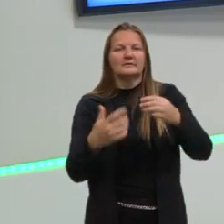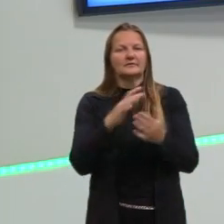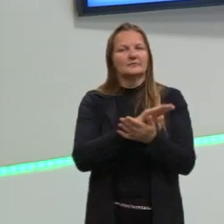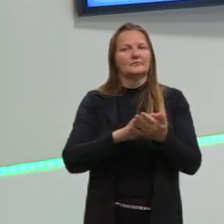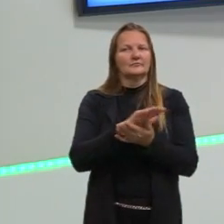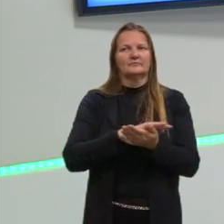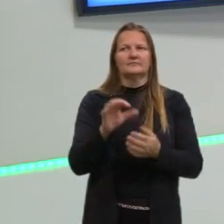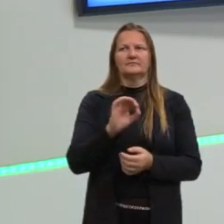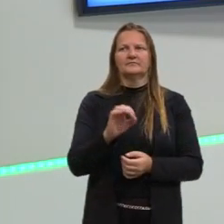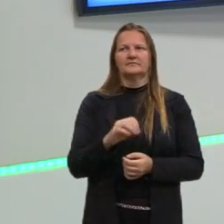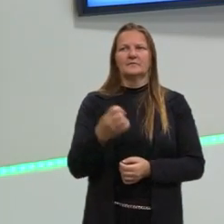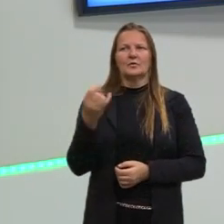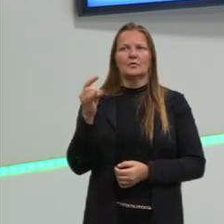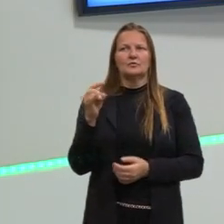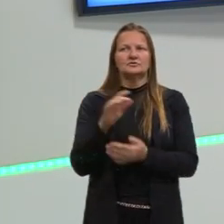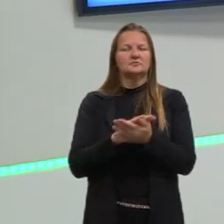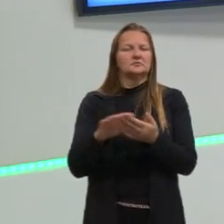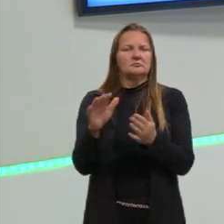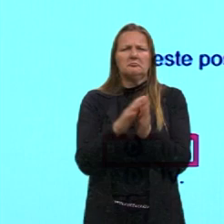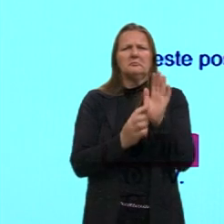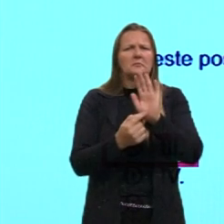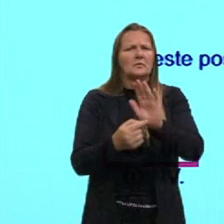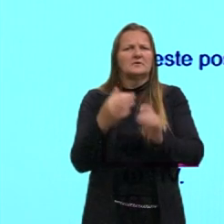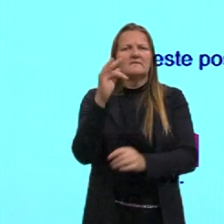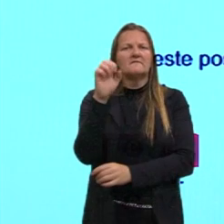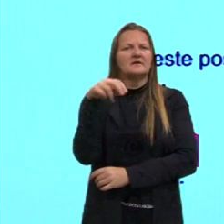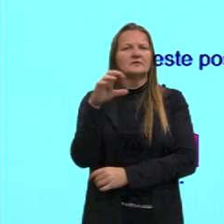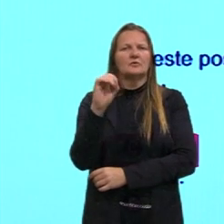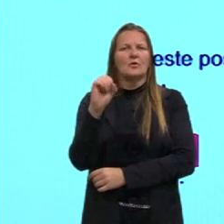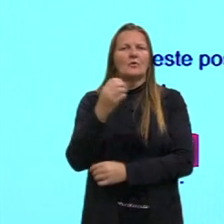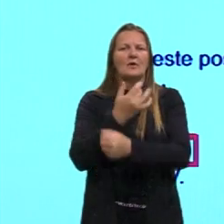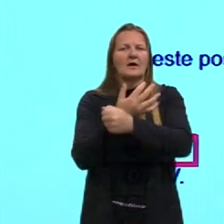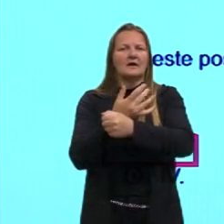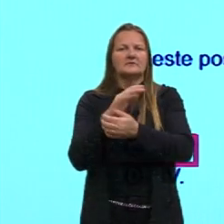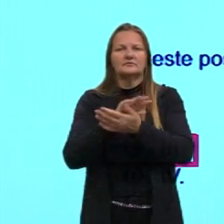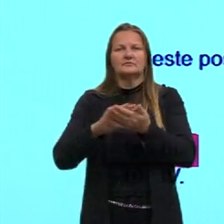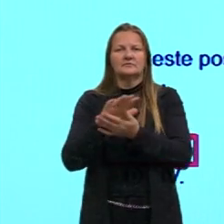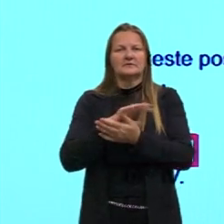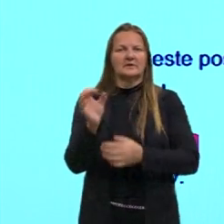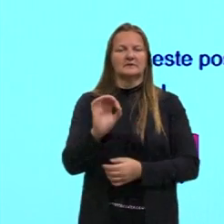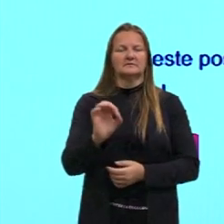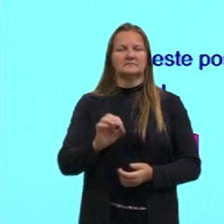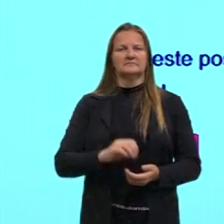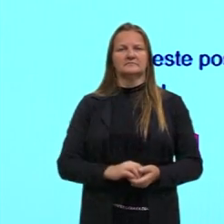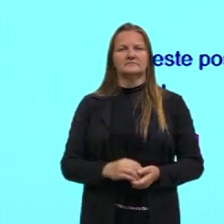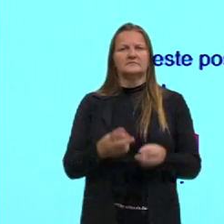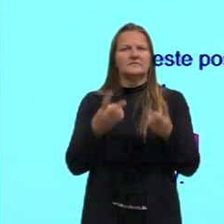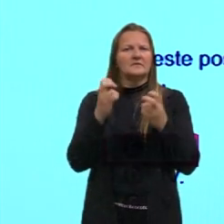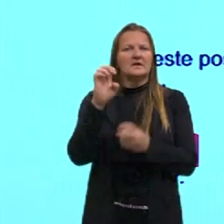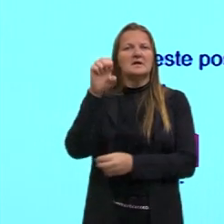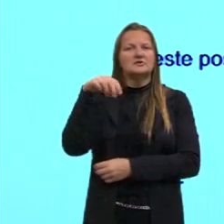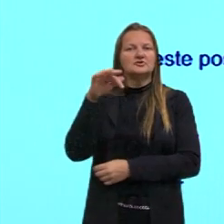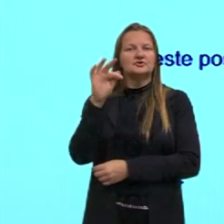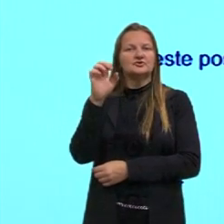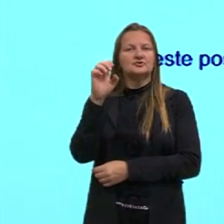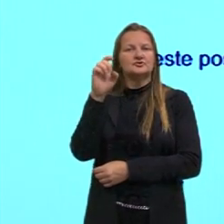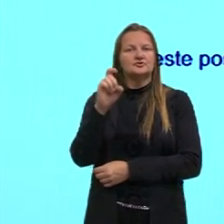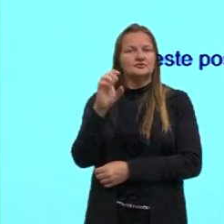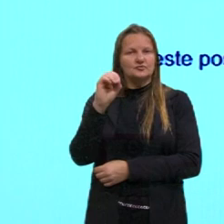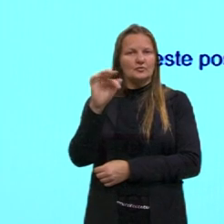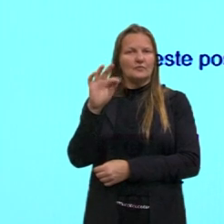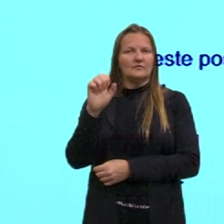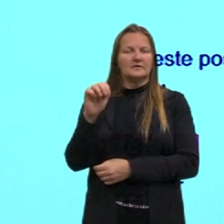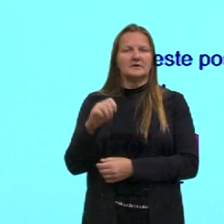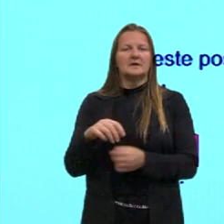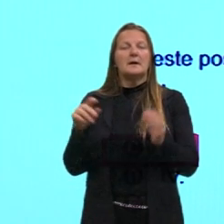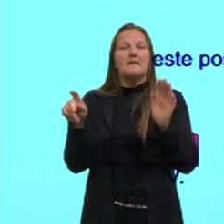o caso E este aqui também não apresenta nem fenol nem ácido carboxílico nem enxofre Então realmente o